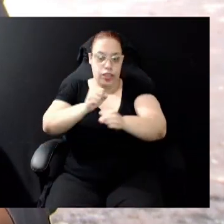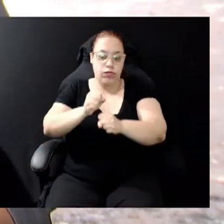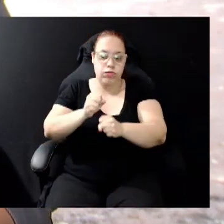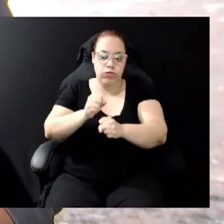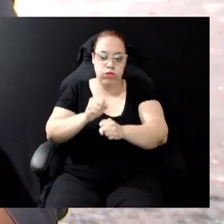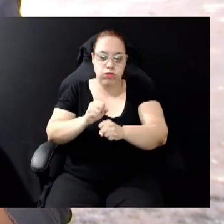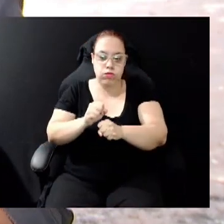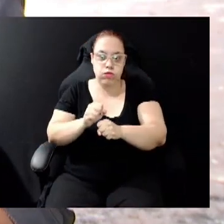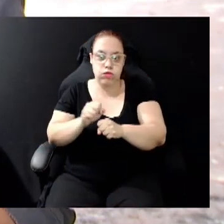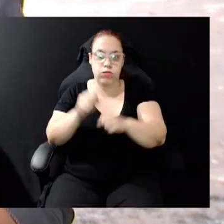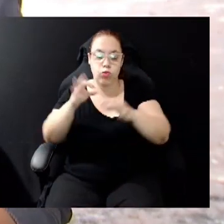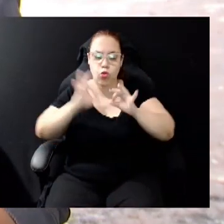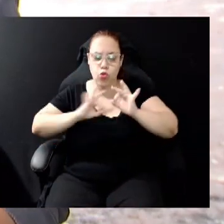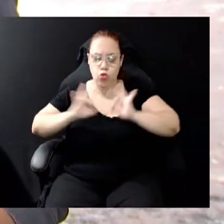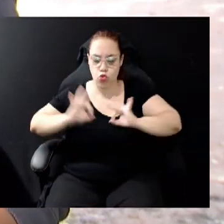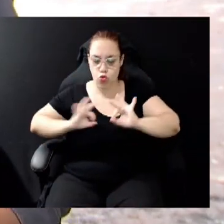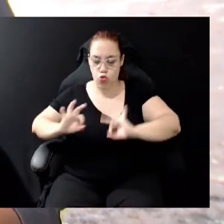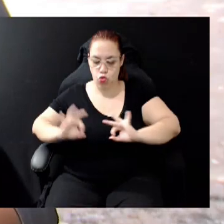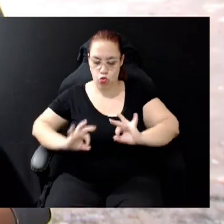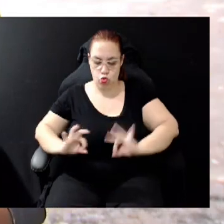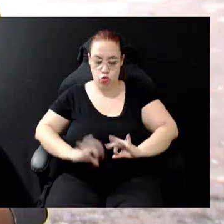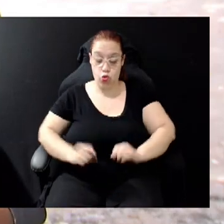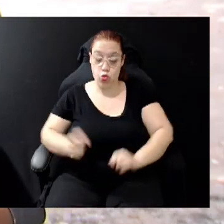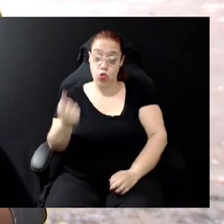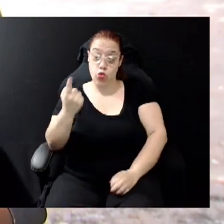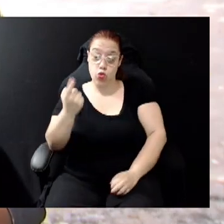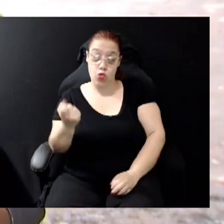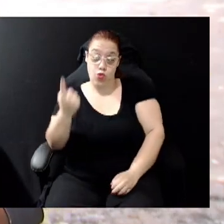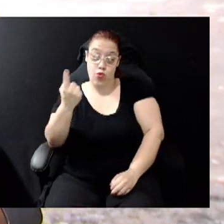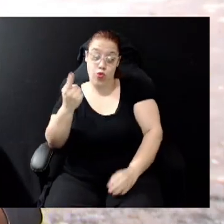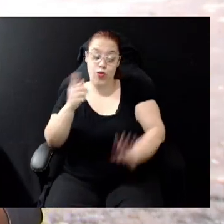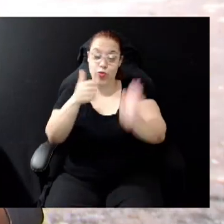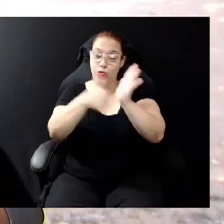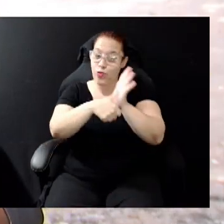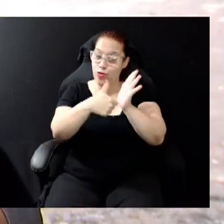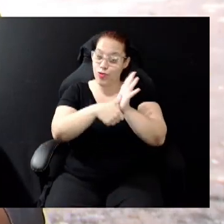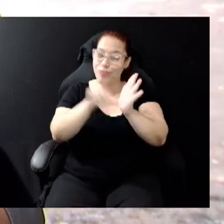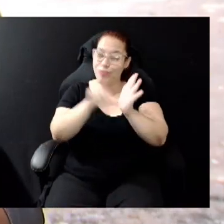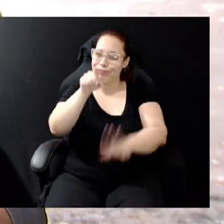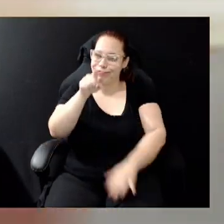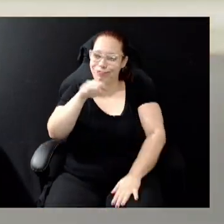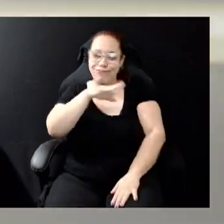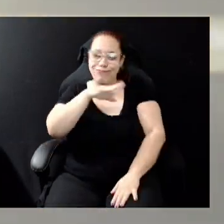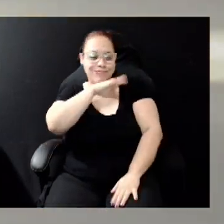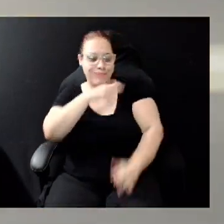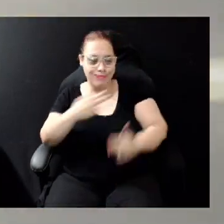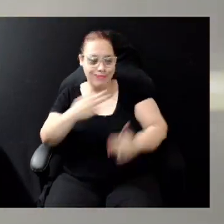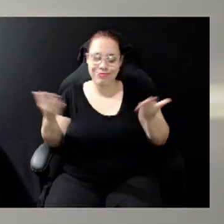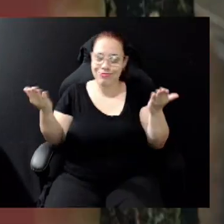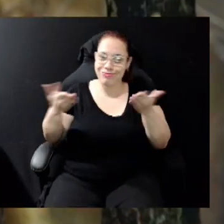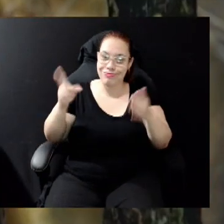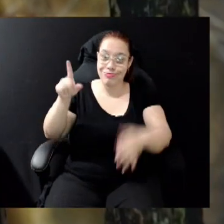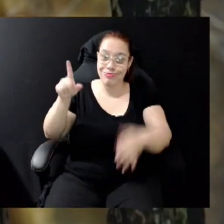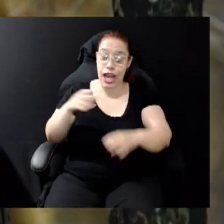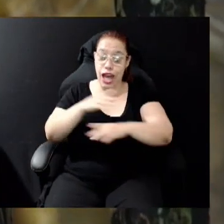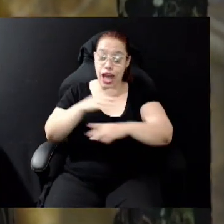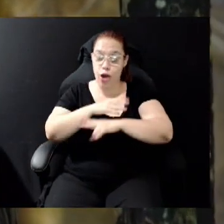pintas são únicas, como nossas digitais, e é sobre este animal que vamos falar hoje no É o Bicho.